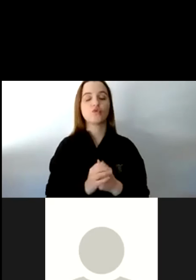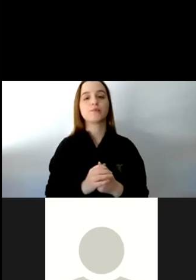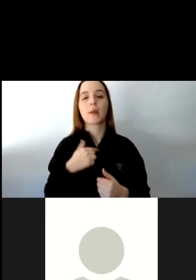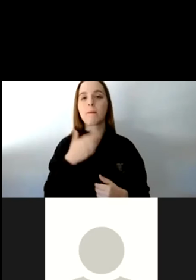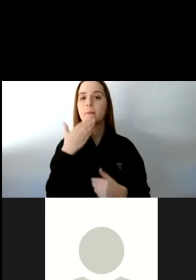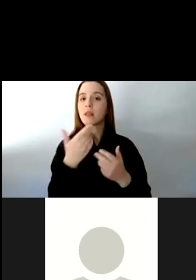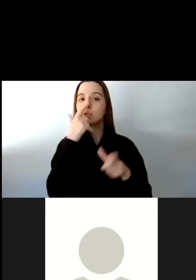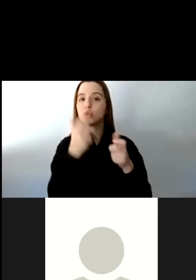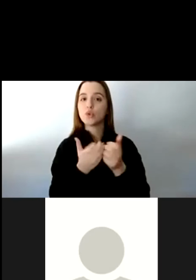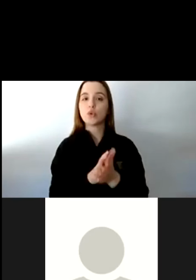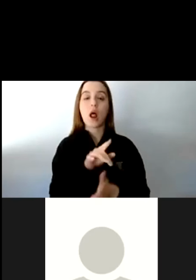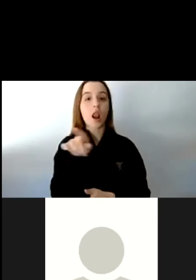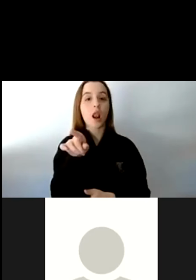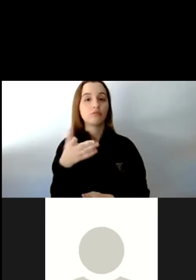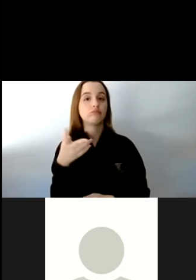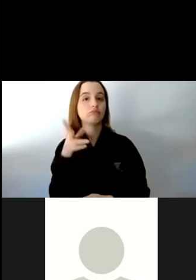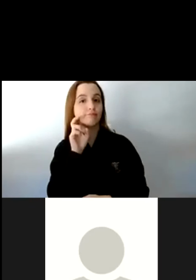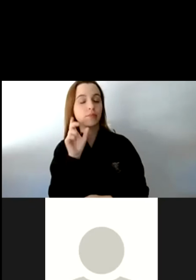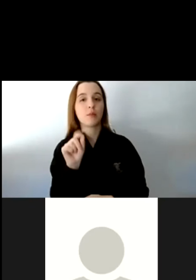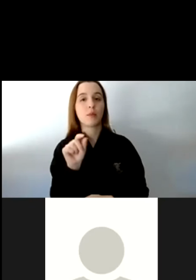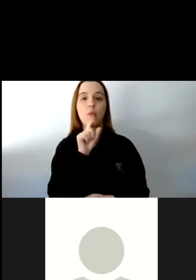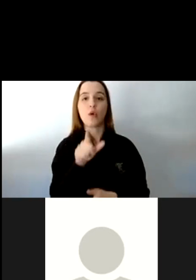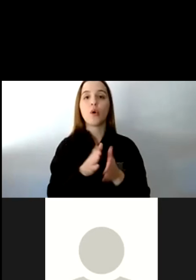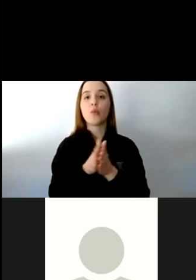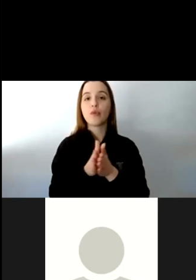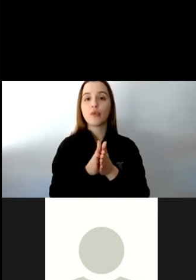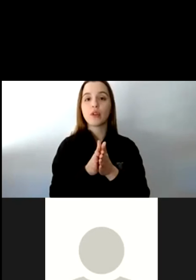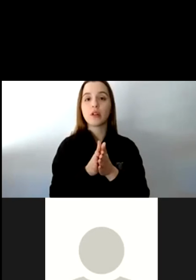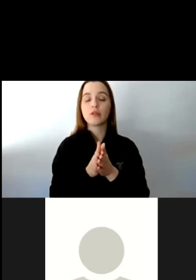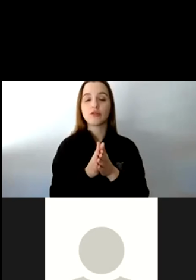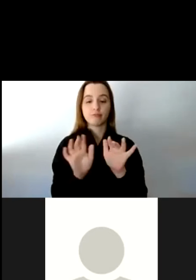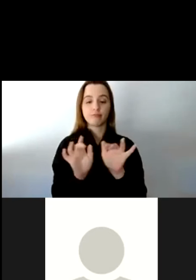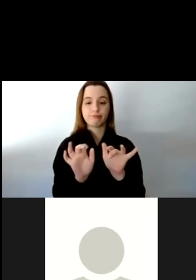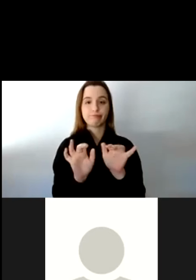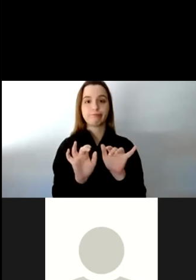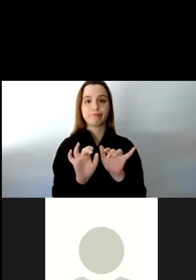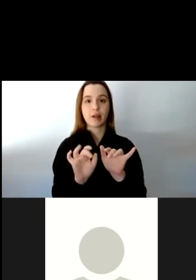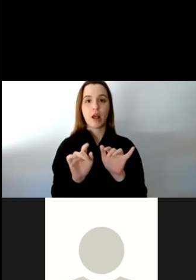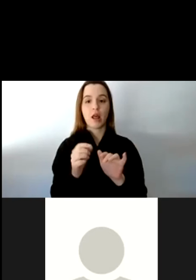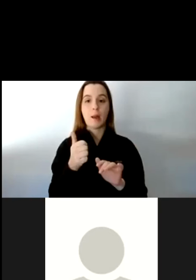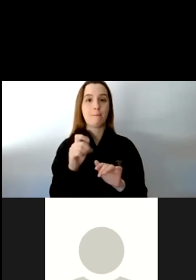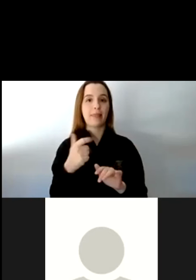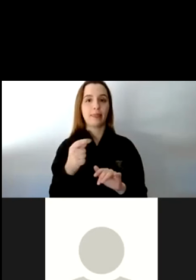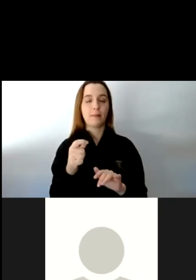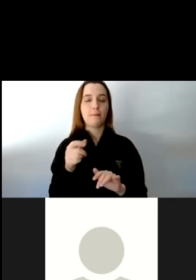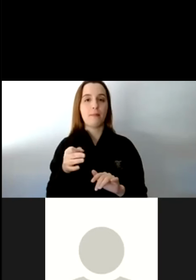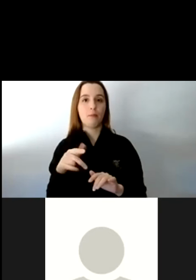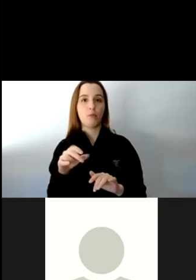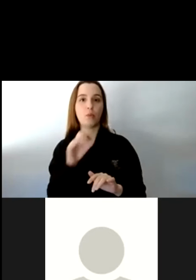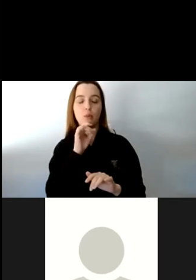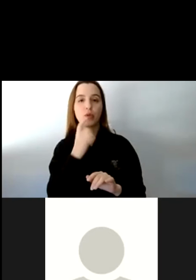nos ouvem que possam utilizar o chat ou o bate-papo para colocar algumas questões